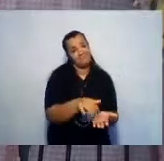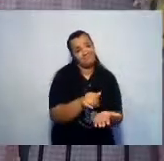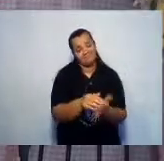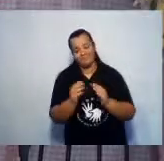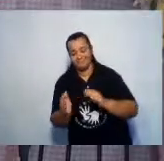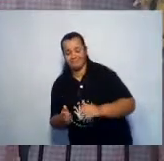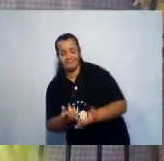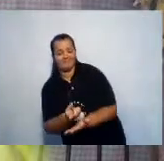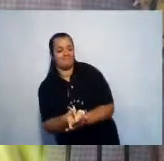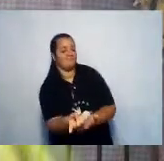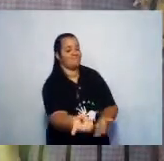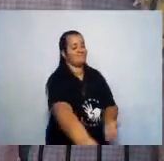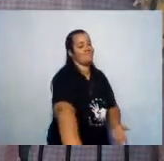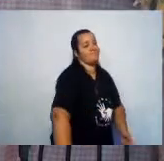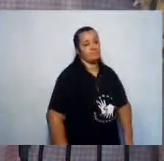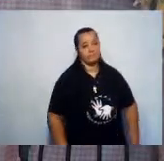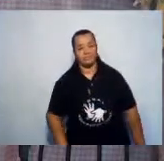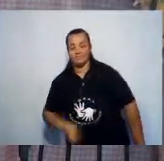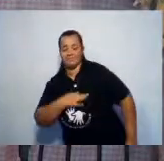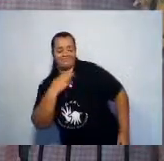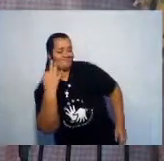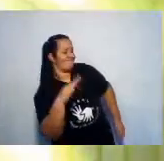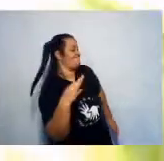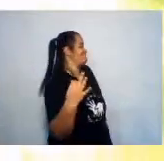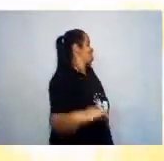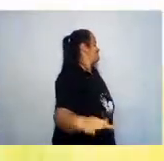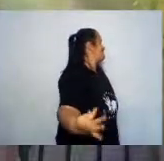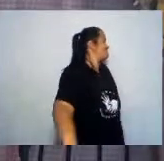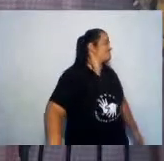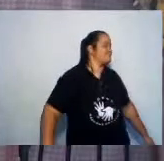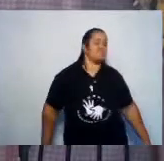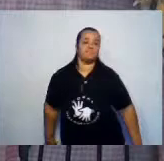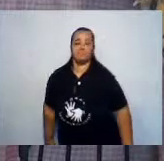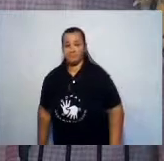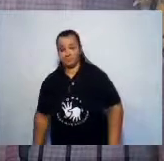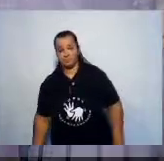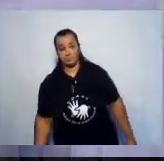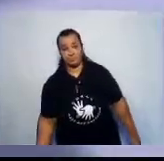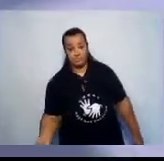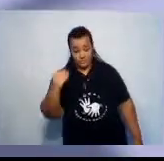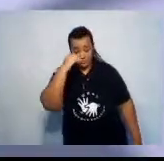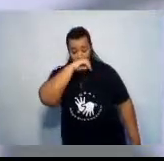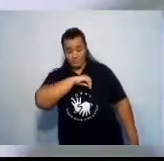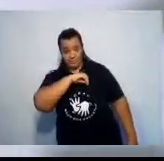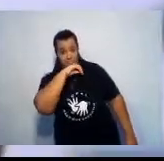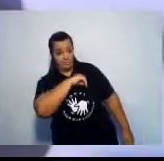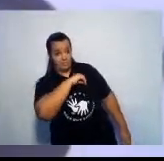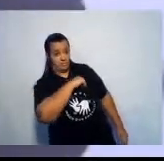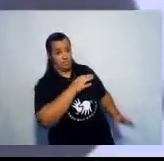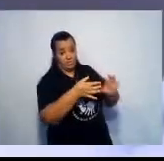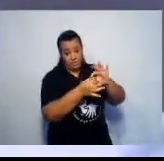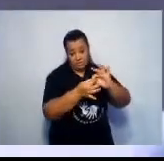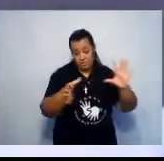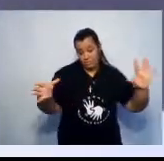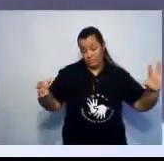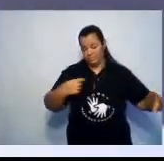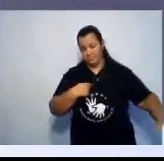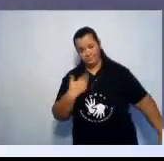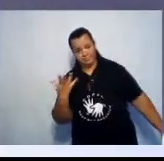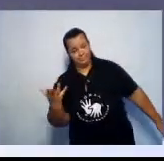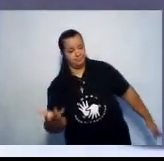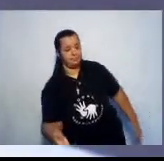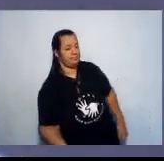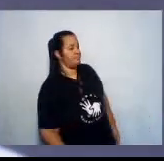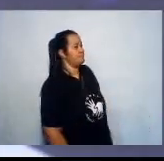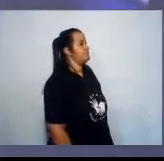último pedido, apelo de quem ama. Tá doendo demais essa insegurança. Ou entrar na minha vida ou me